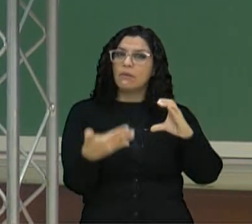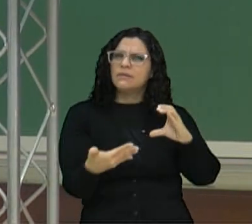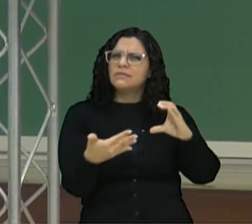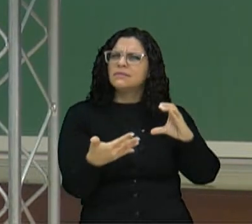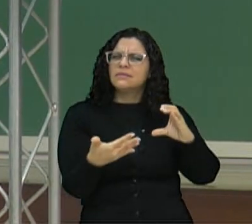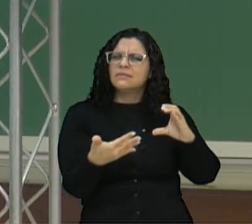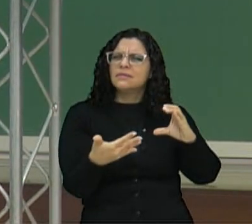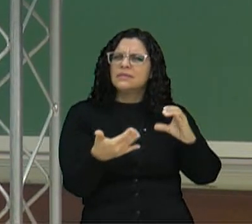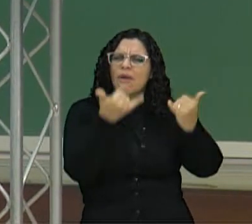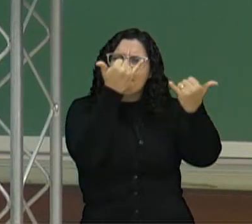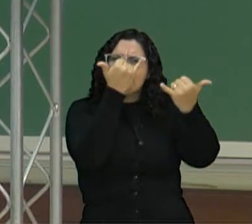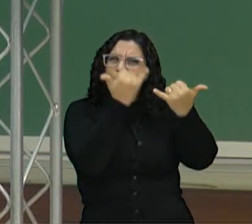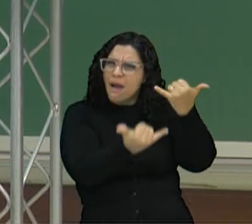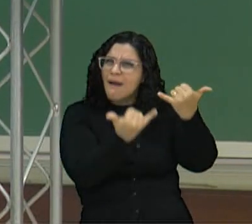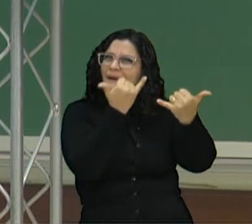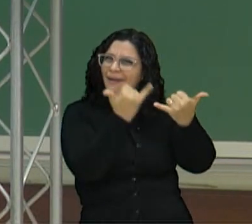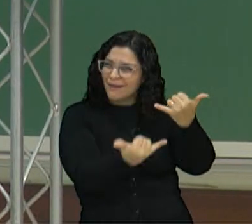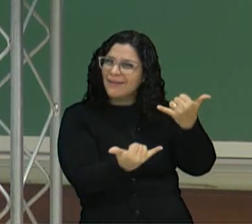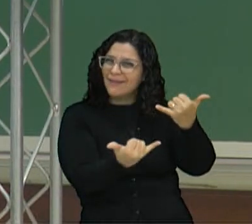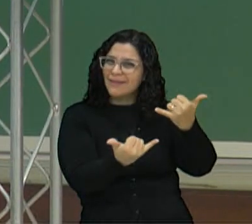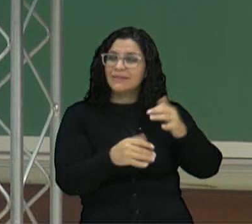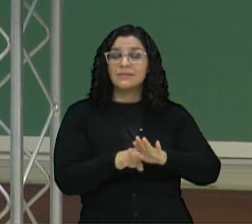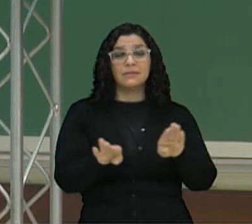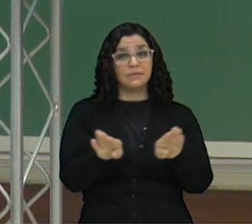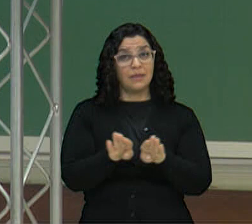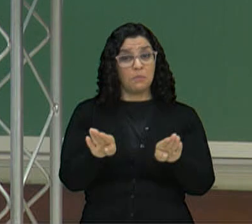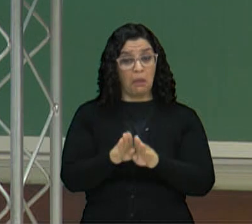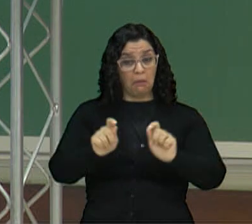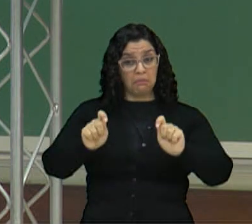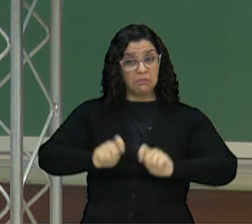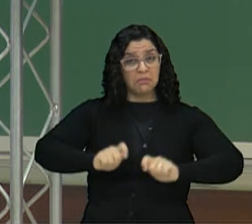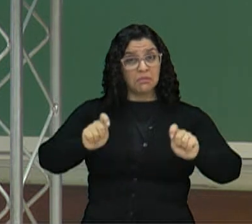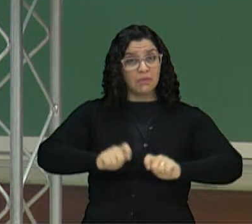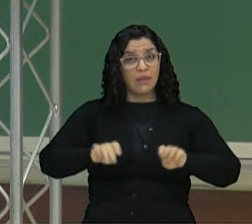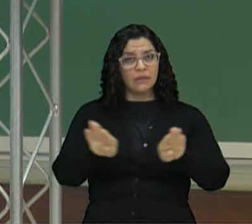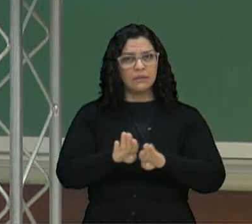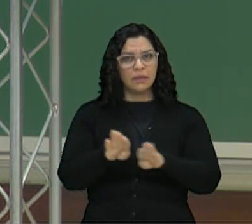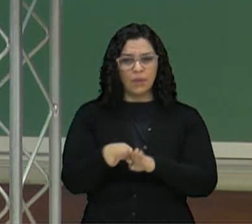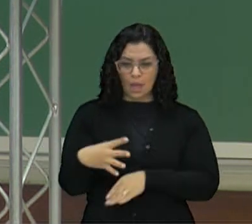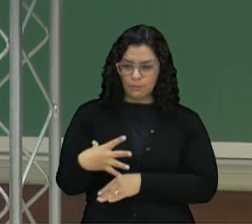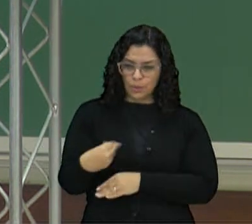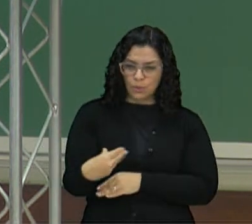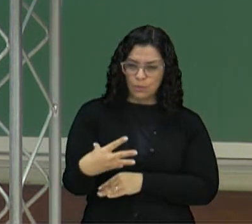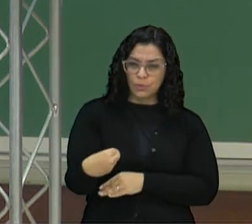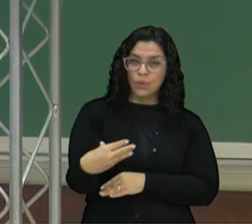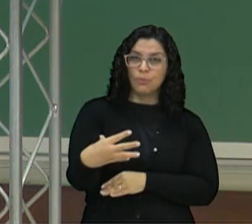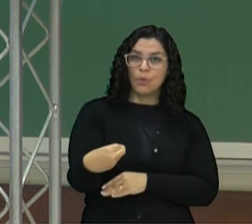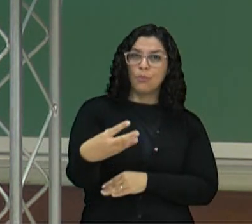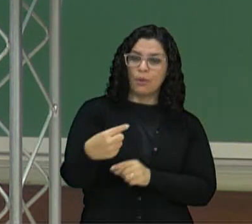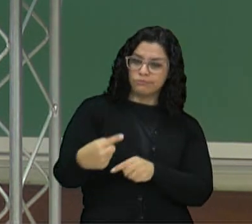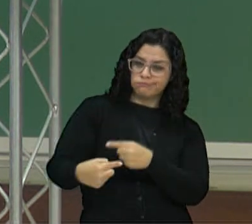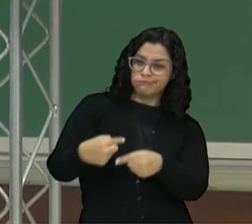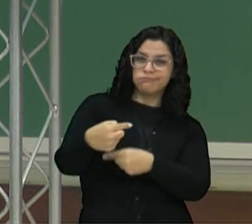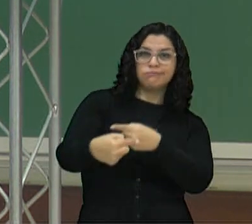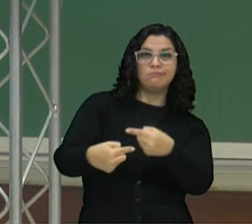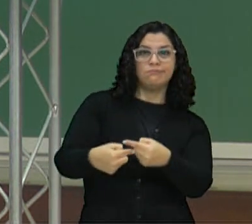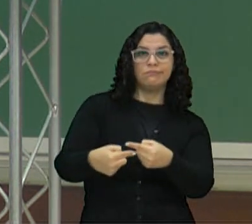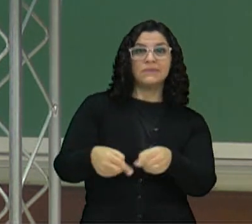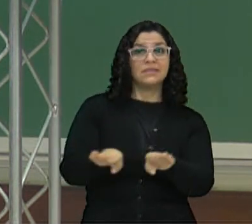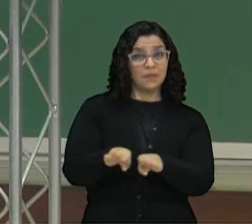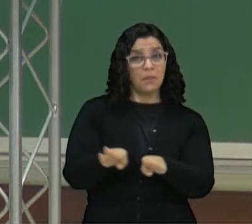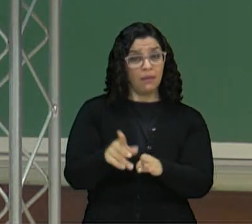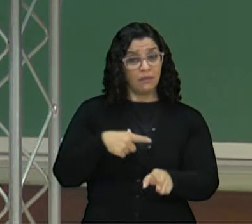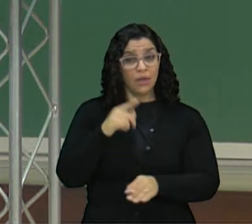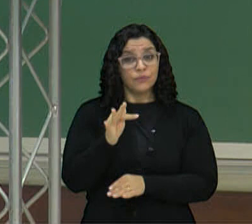características semelhantes entre si, que eram capazes de se reproduzir e gerar descendentes